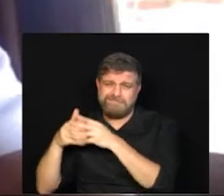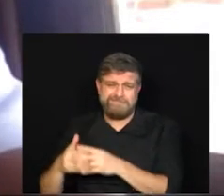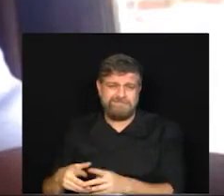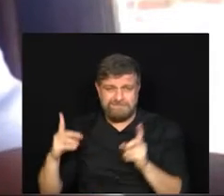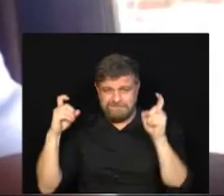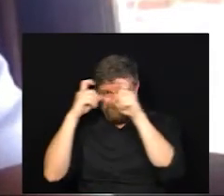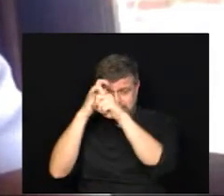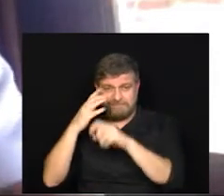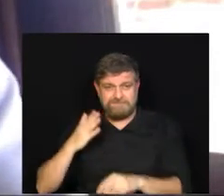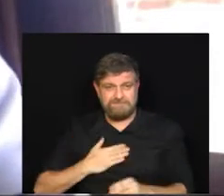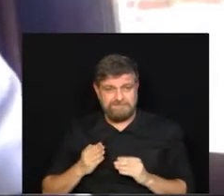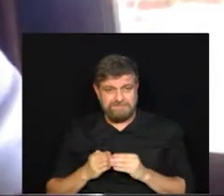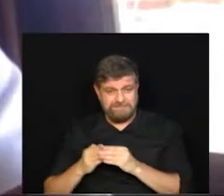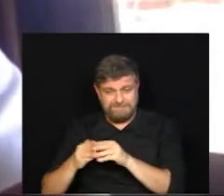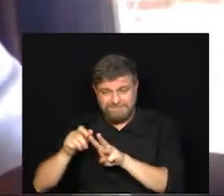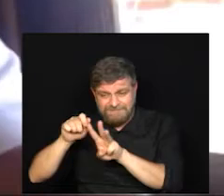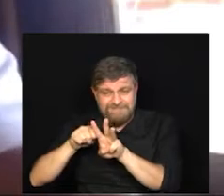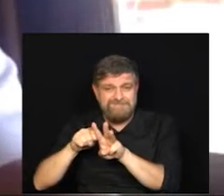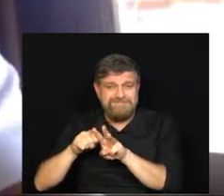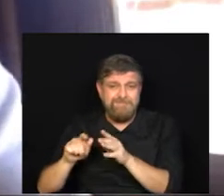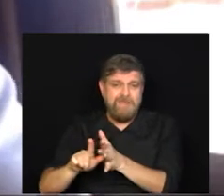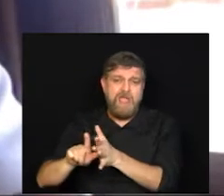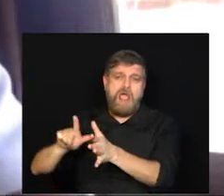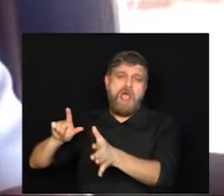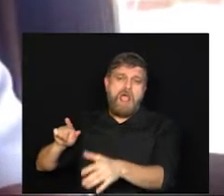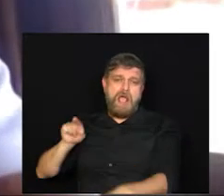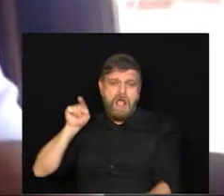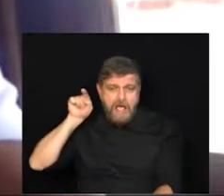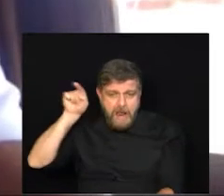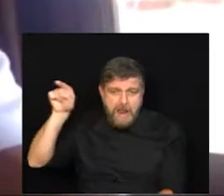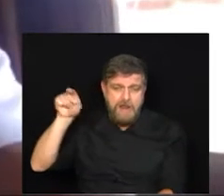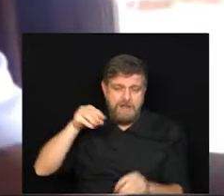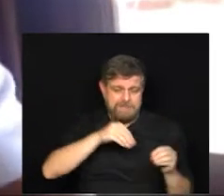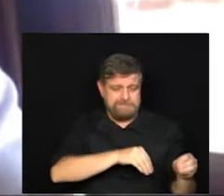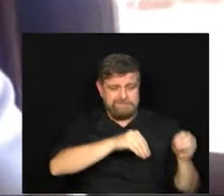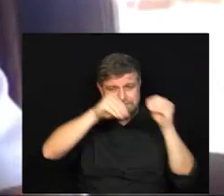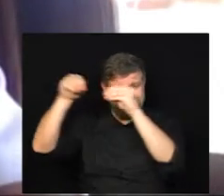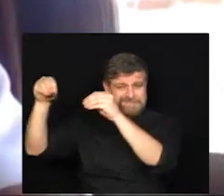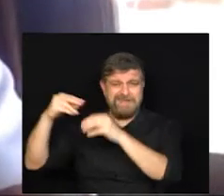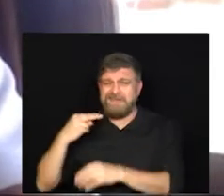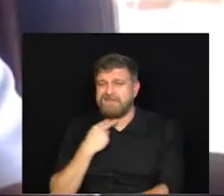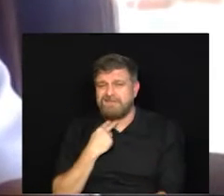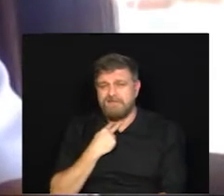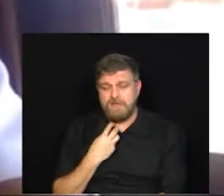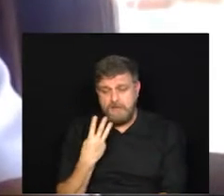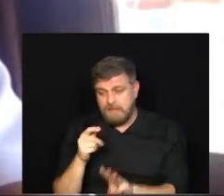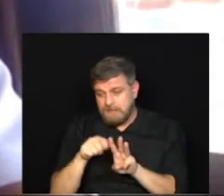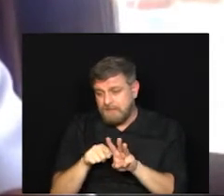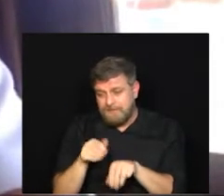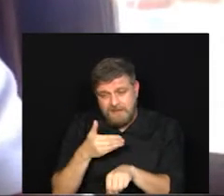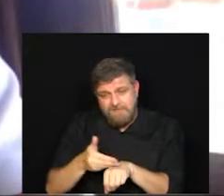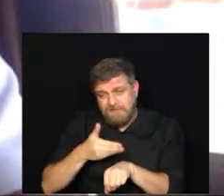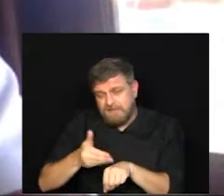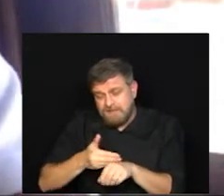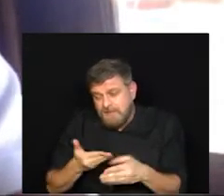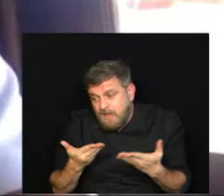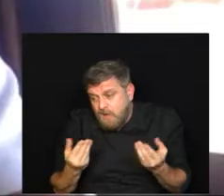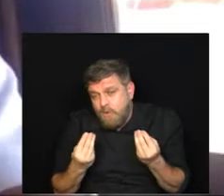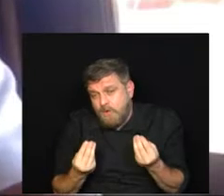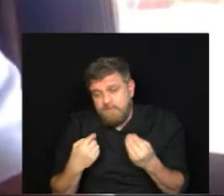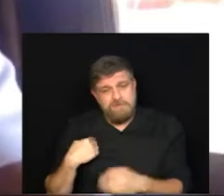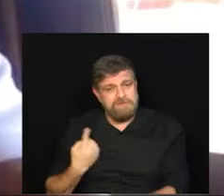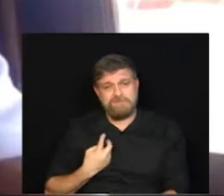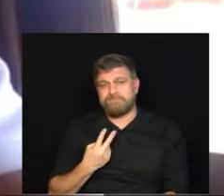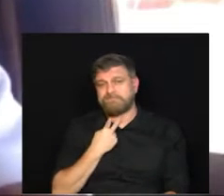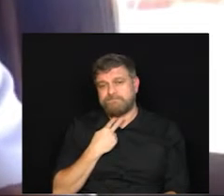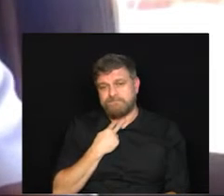vai ter que ir 3 meses antes para poder fazer tudo direitinho, e daí eu não posso ficar 3 meses sem treinar antes do evento. Então,